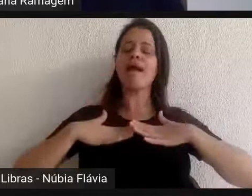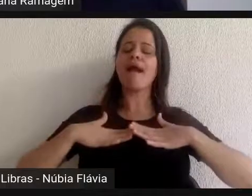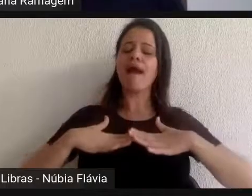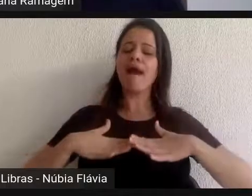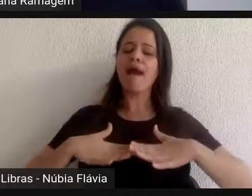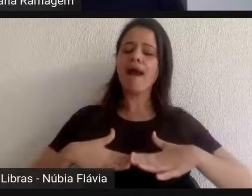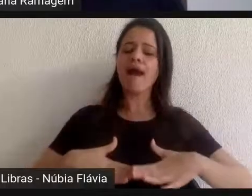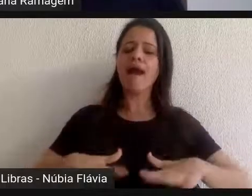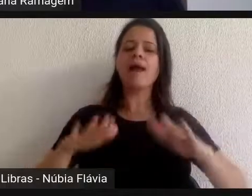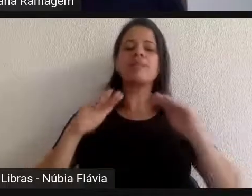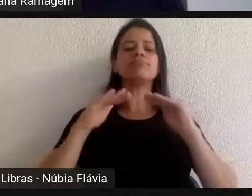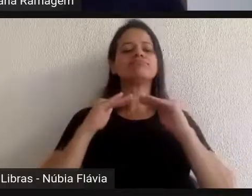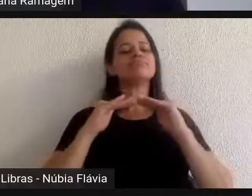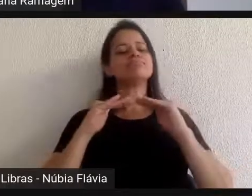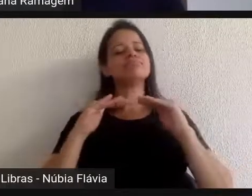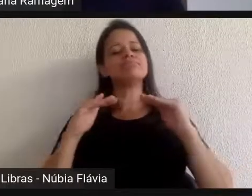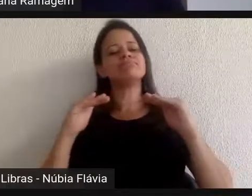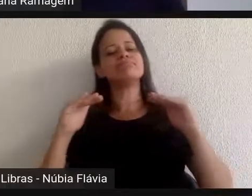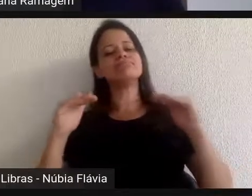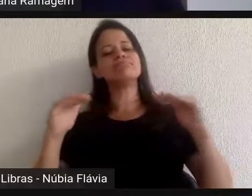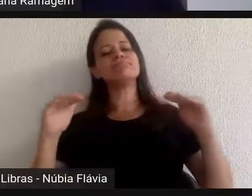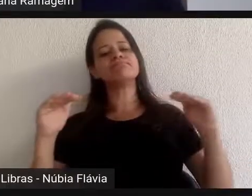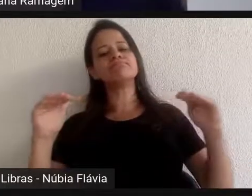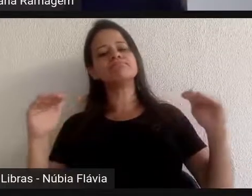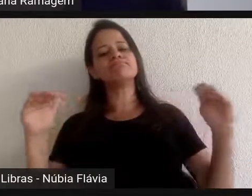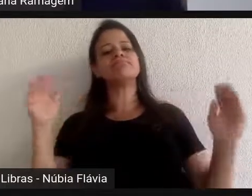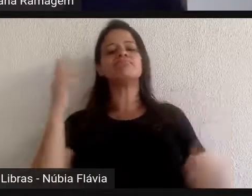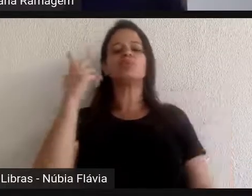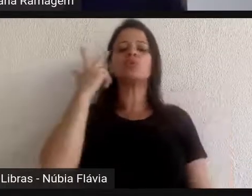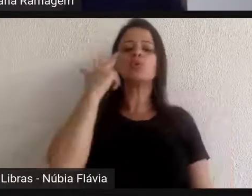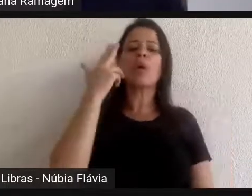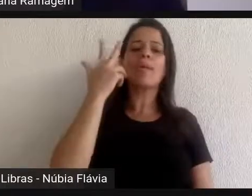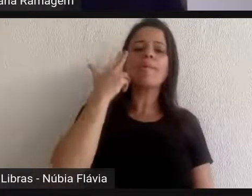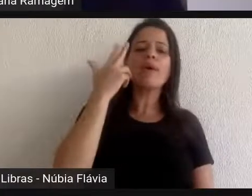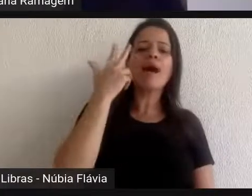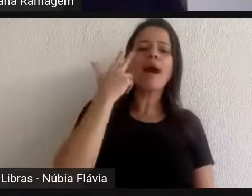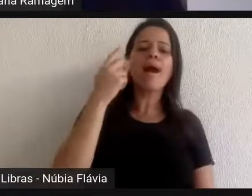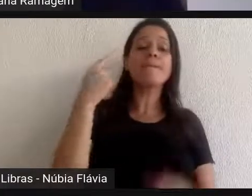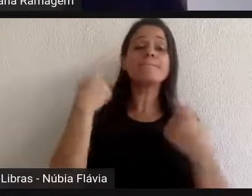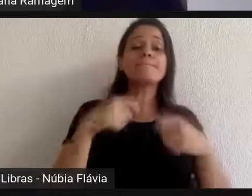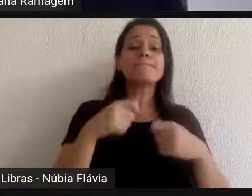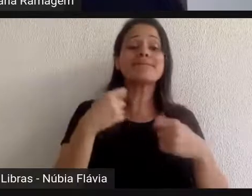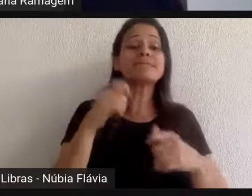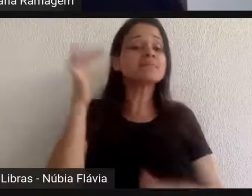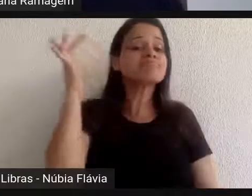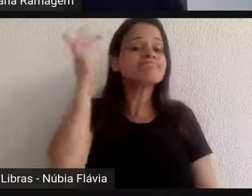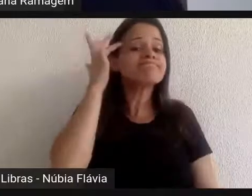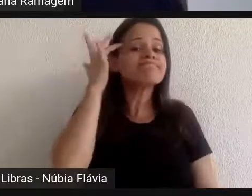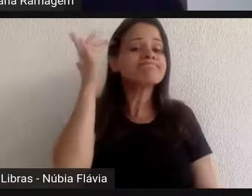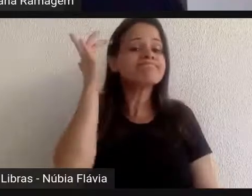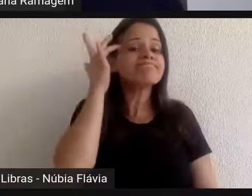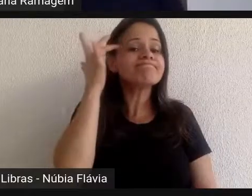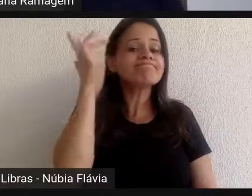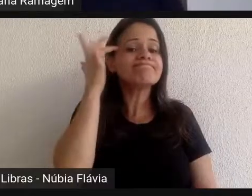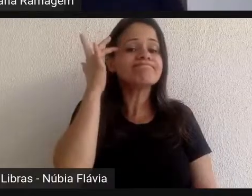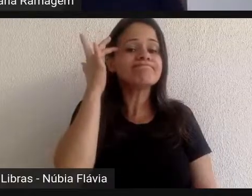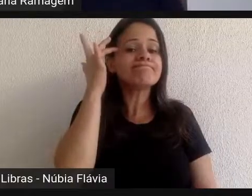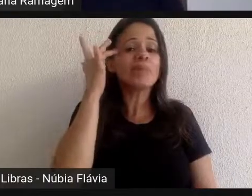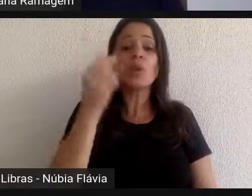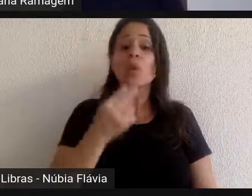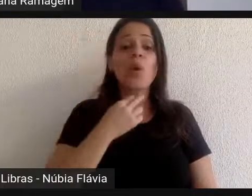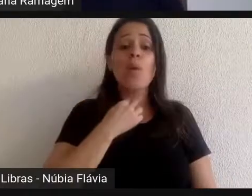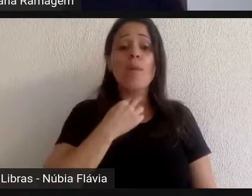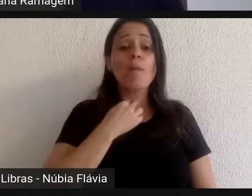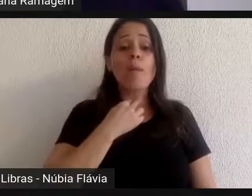Isso é real, acontece com muita gente. Porém, você tem que ter o bom senso de não ficar numa